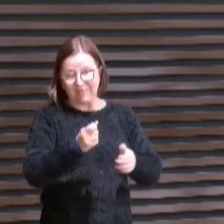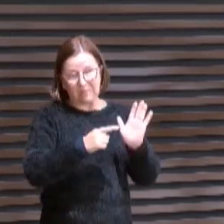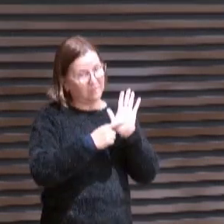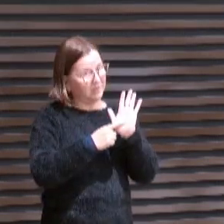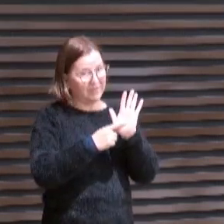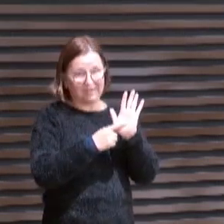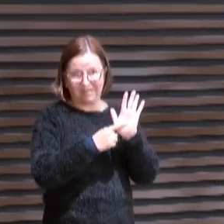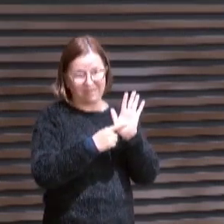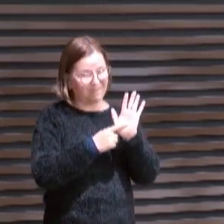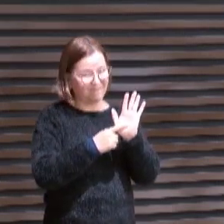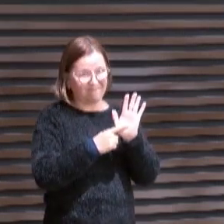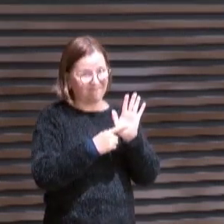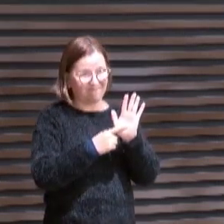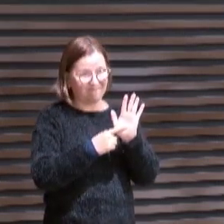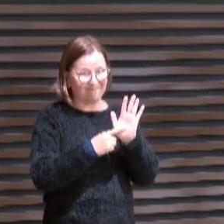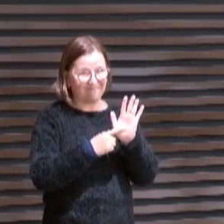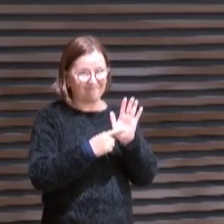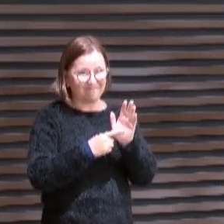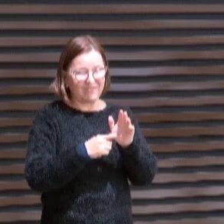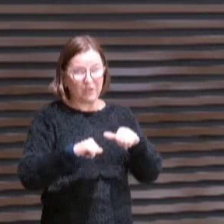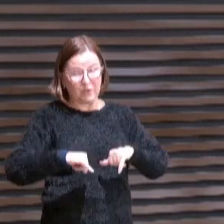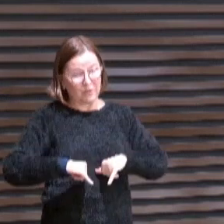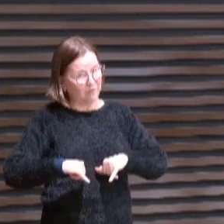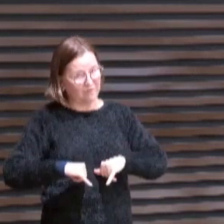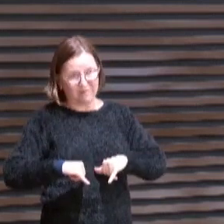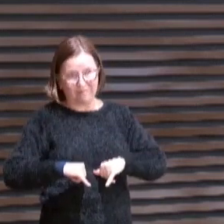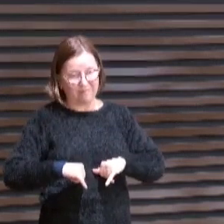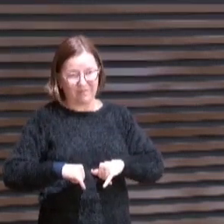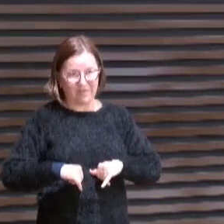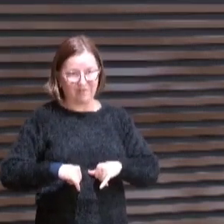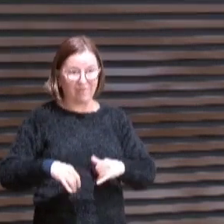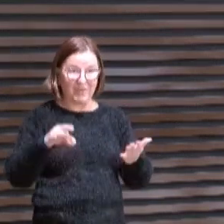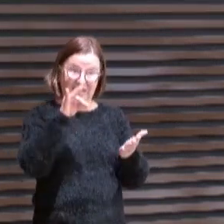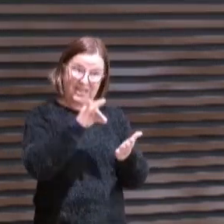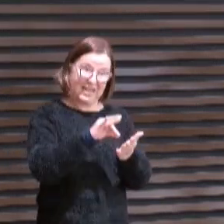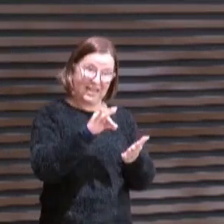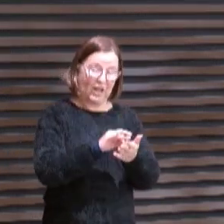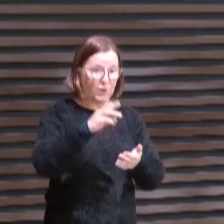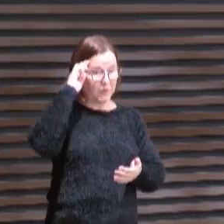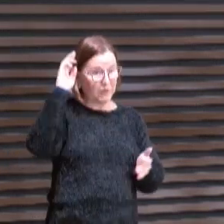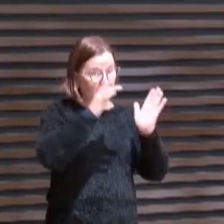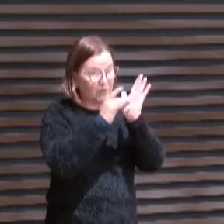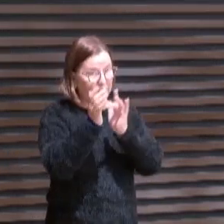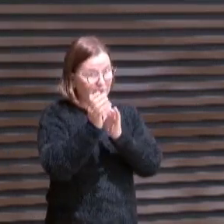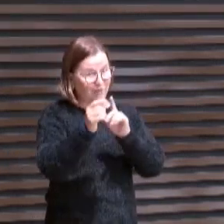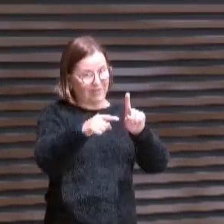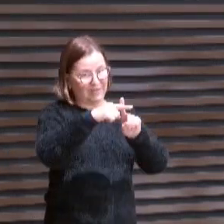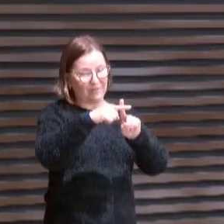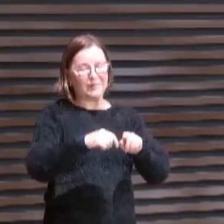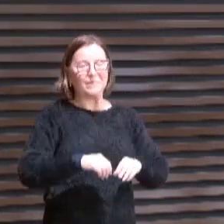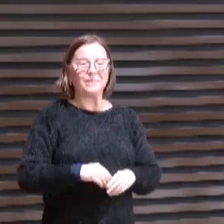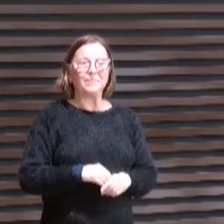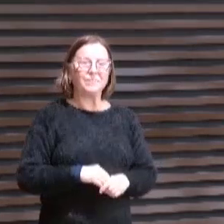nem o sofrimento moral, o sofrimento real do Senhor Jesus ali na cruz.